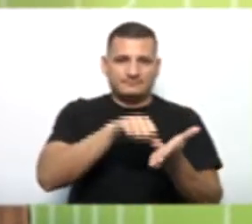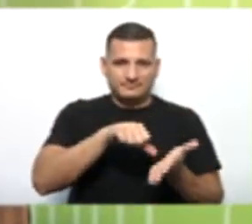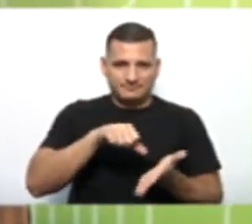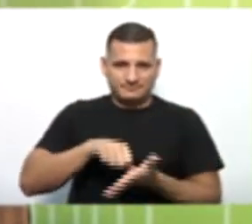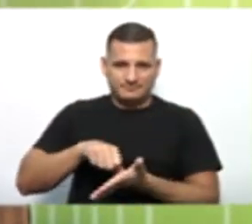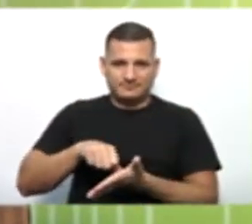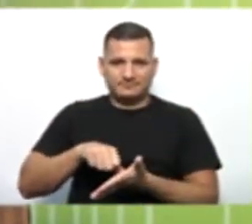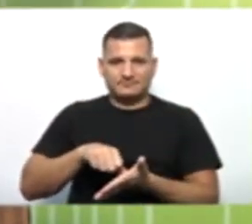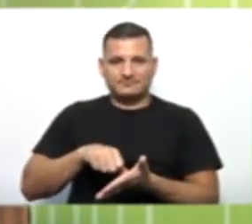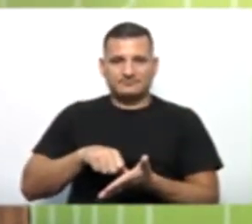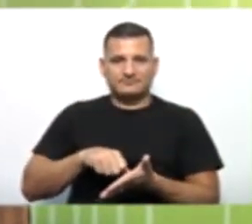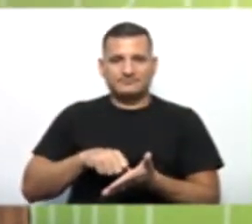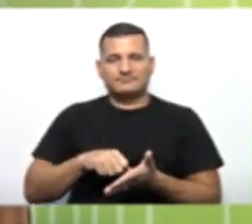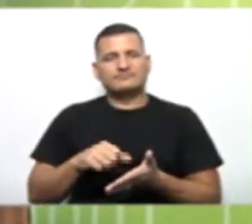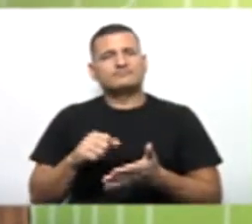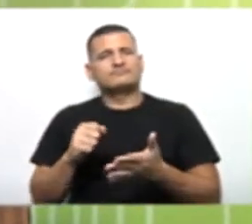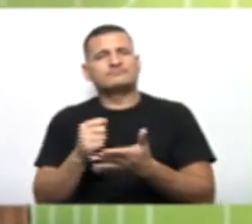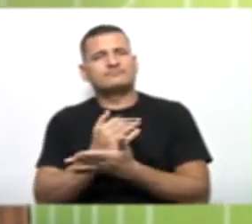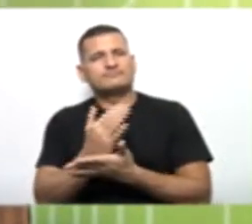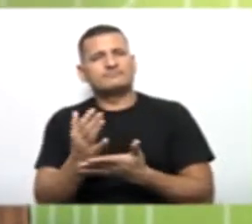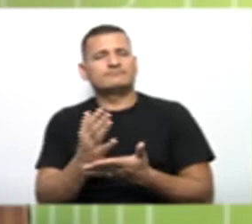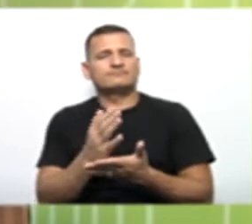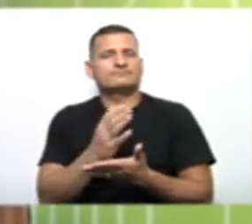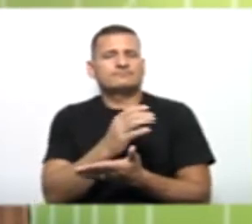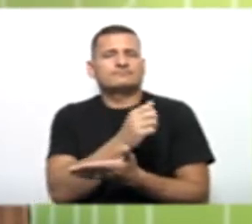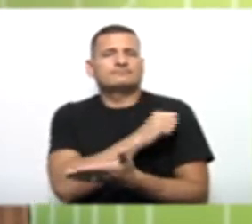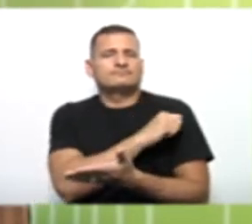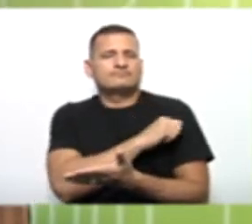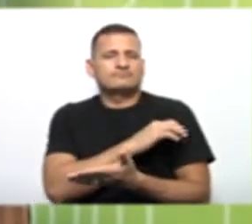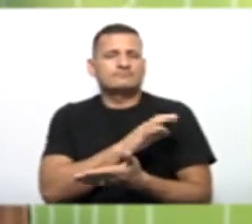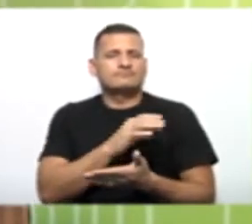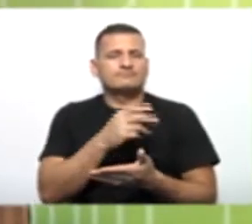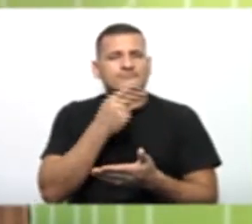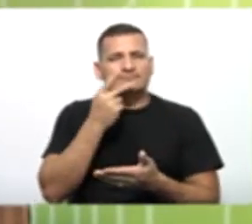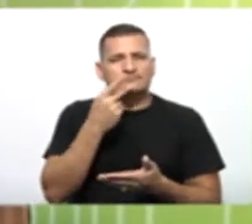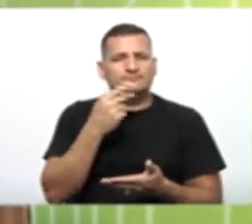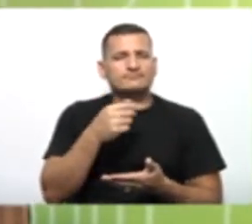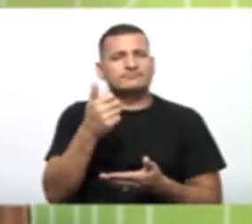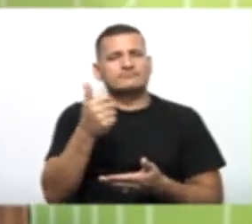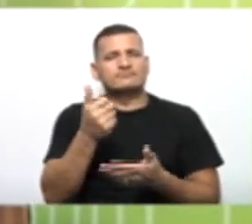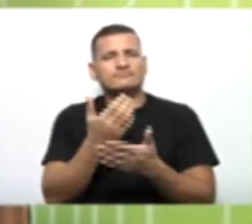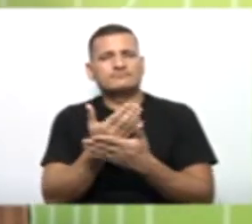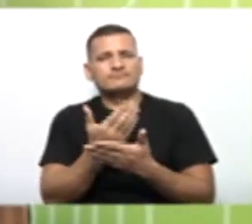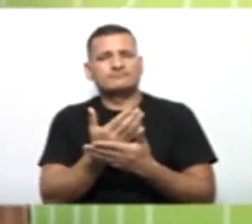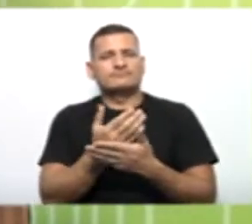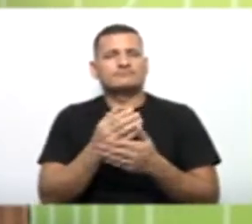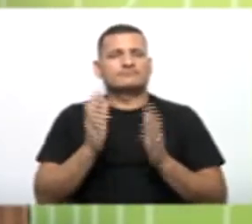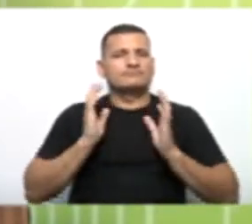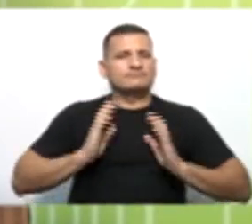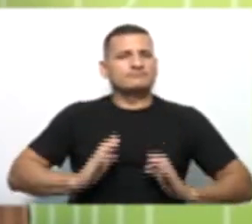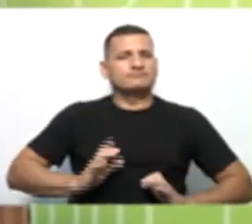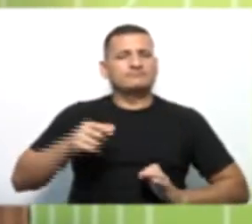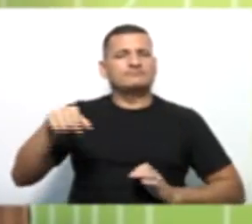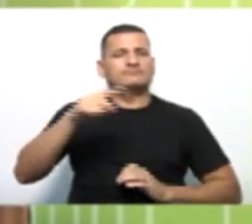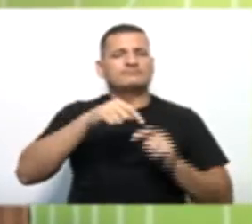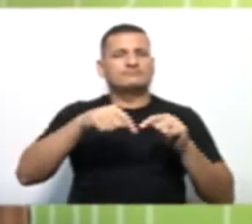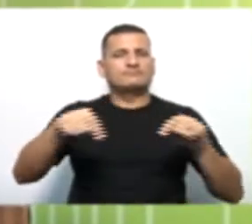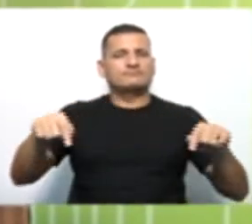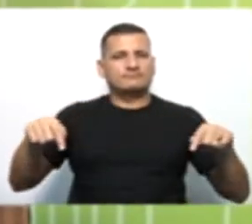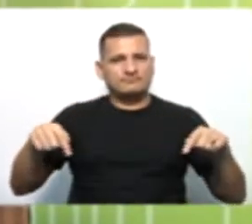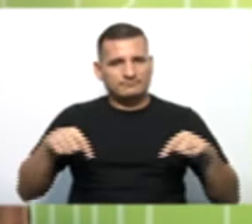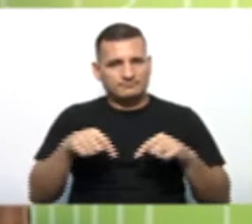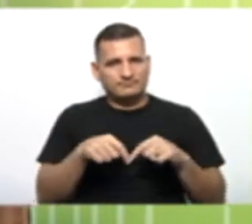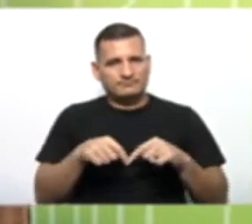chegam algumas pessoas que comentaram né sobre a primeira aula falaram sobre o comportamento de vocês em sala de aula